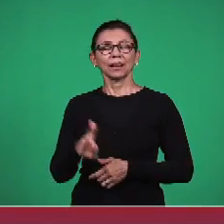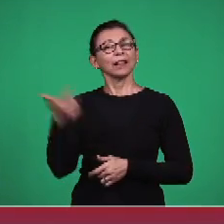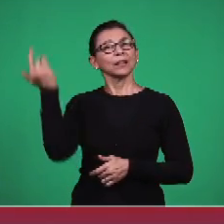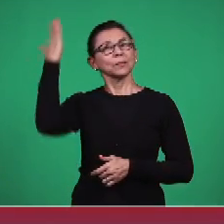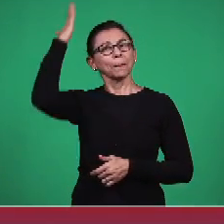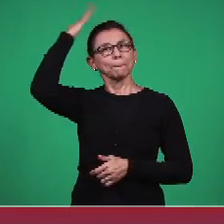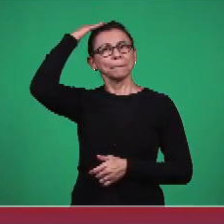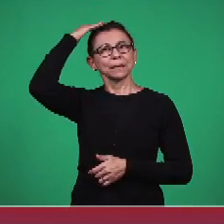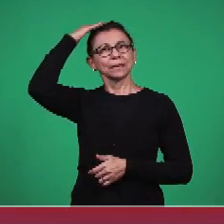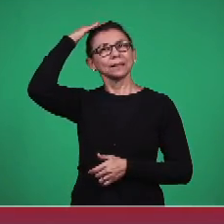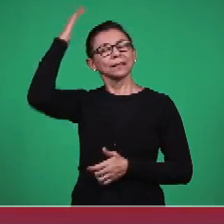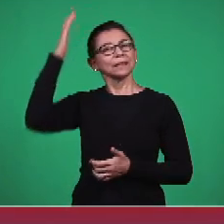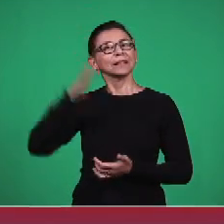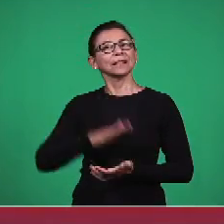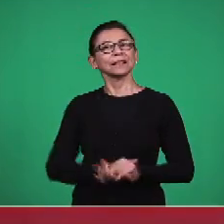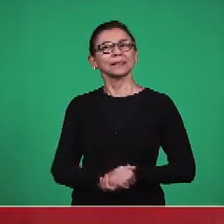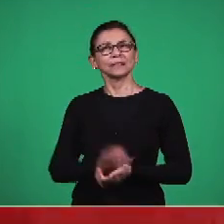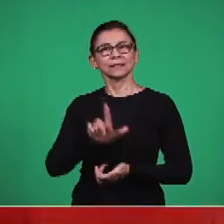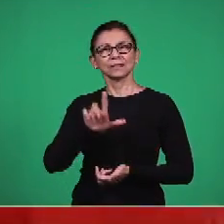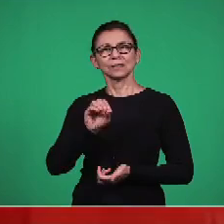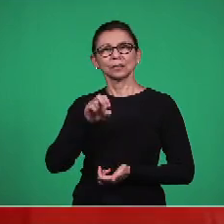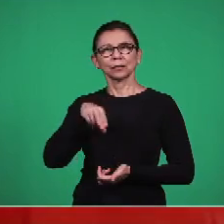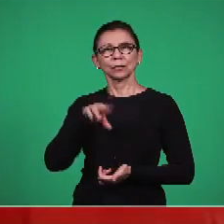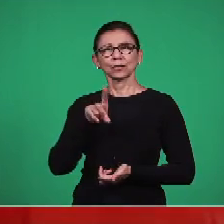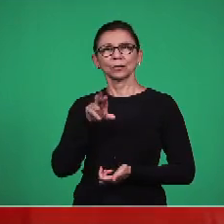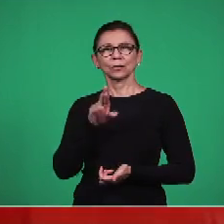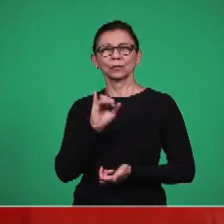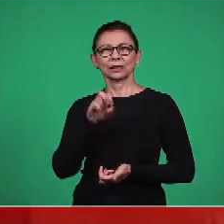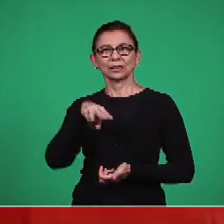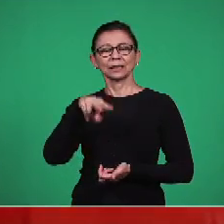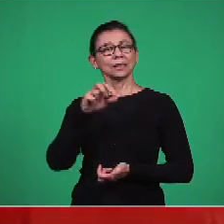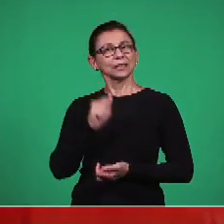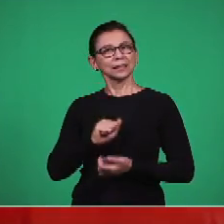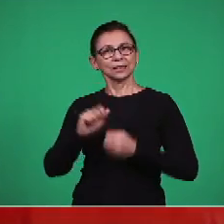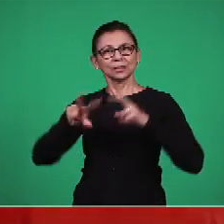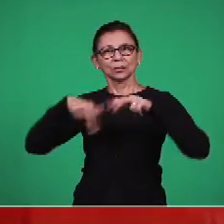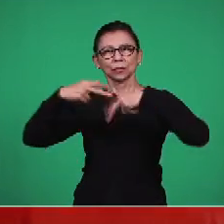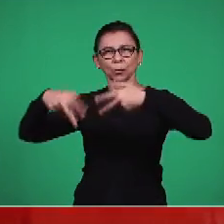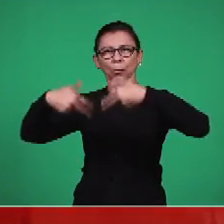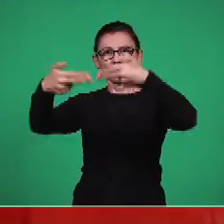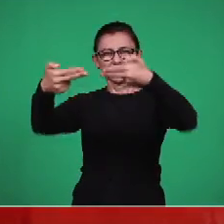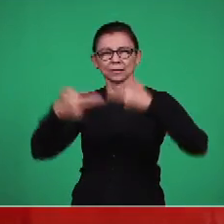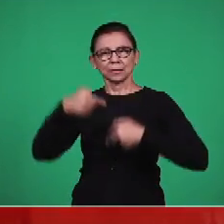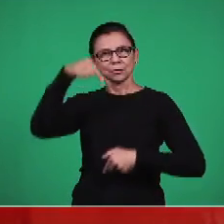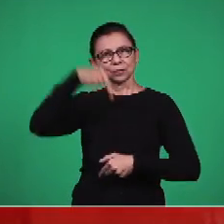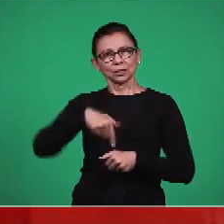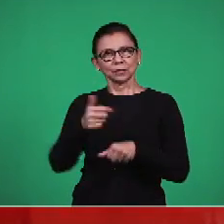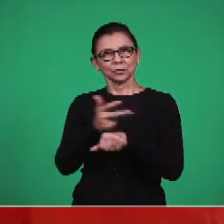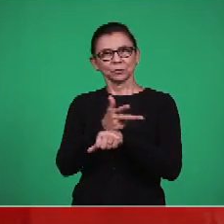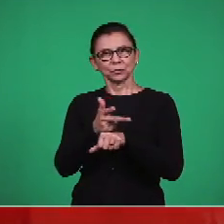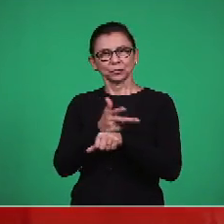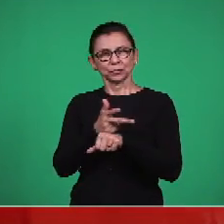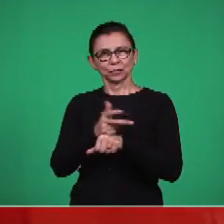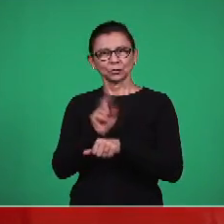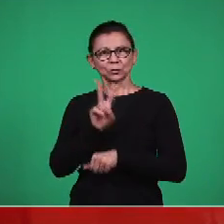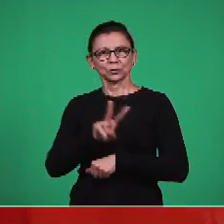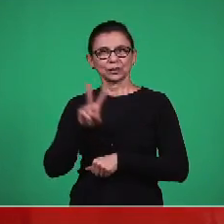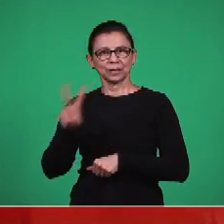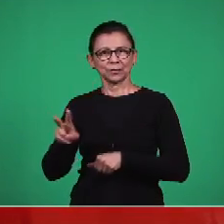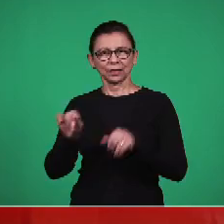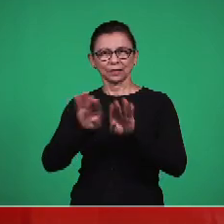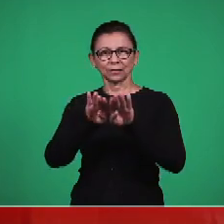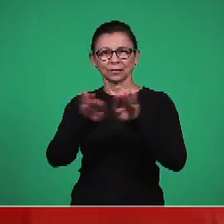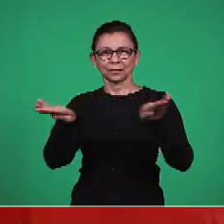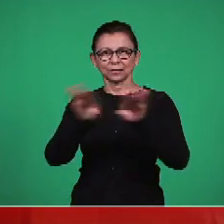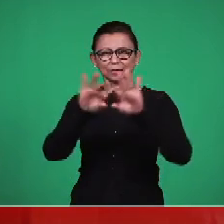que gentilmente nos enviaram a toalha do púlpito que nós estamos usando aqui nesta manhã, foi cedida pelas